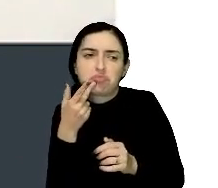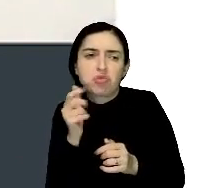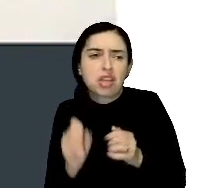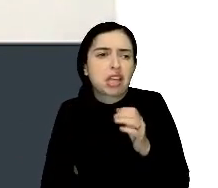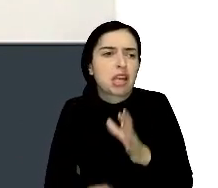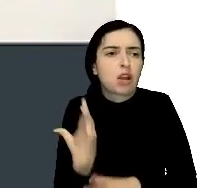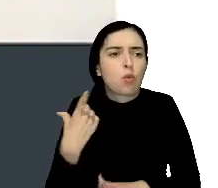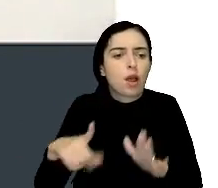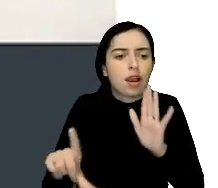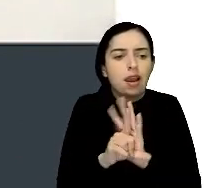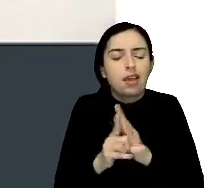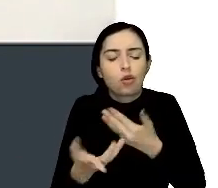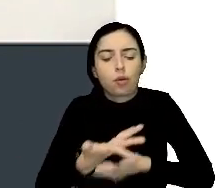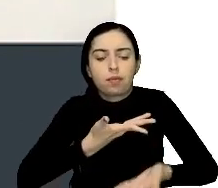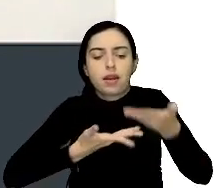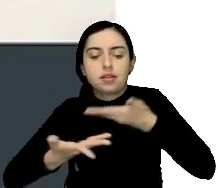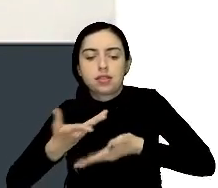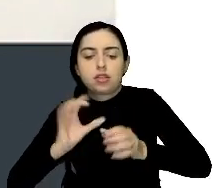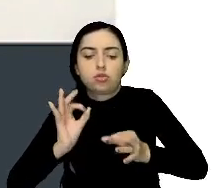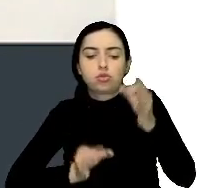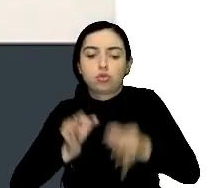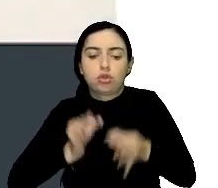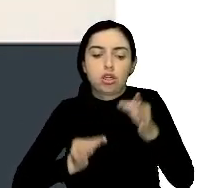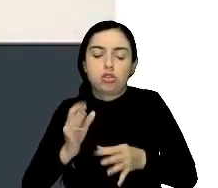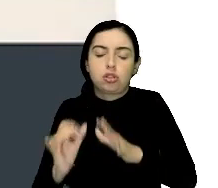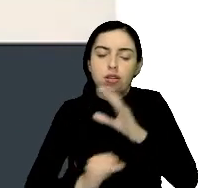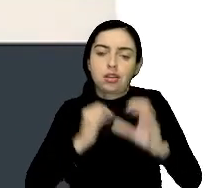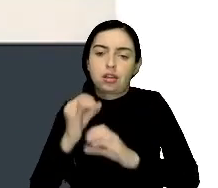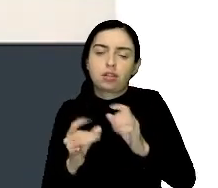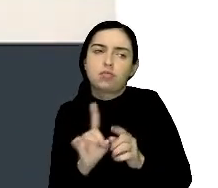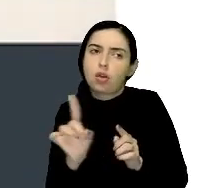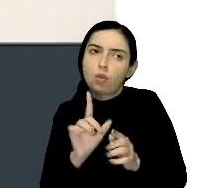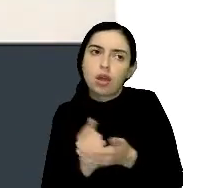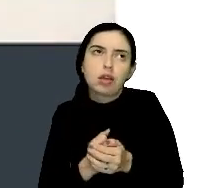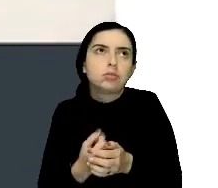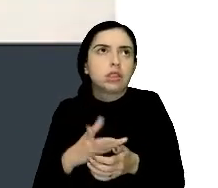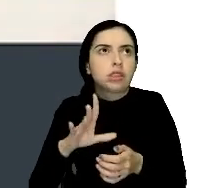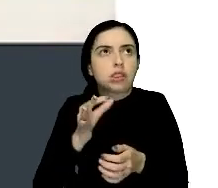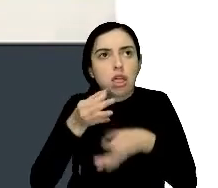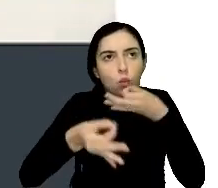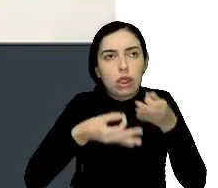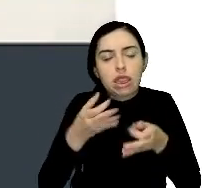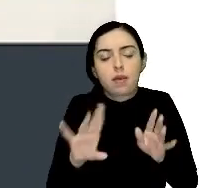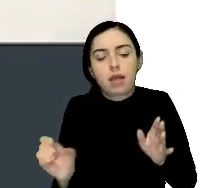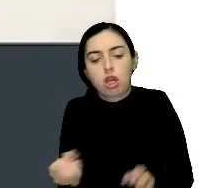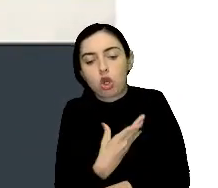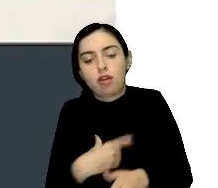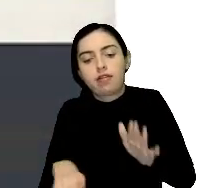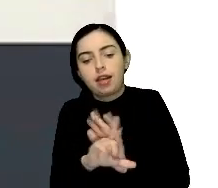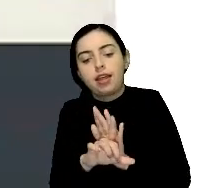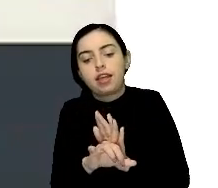cooperação jurídica internacional, mas também não dava para deixar de tratar desse assunto na nova lei de imigração.